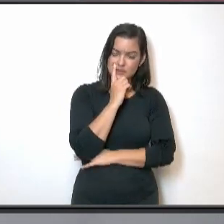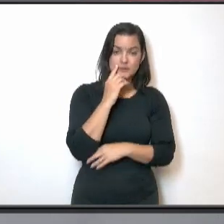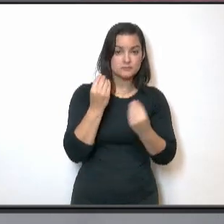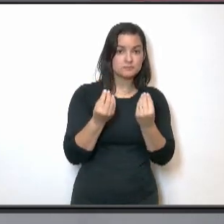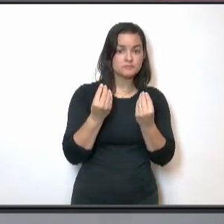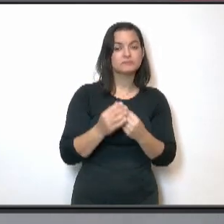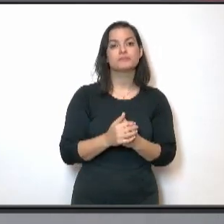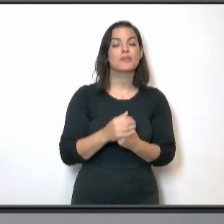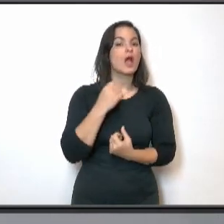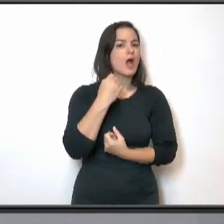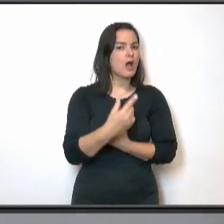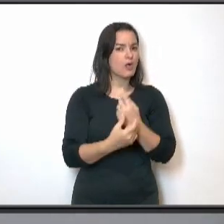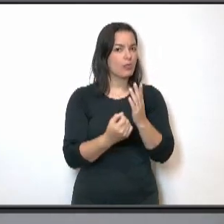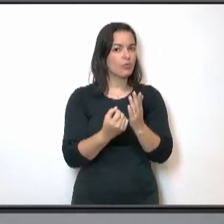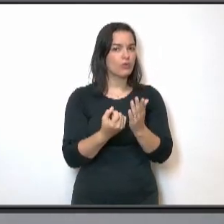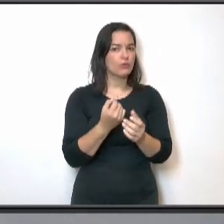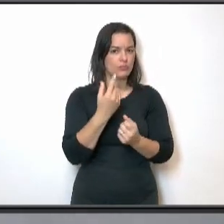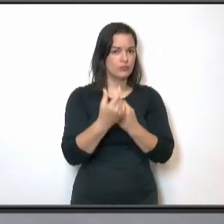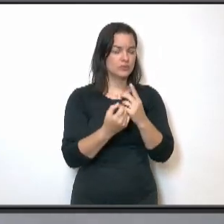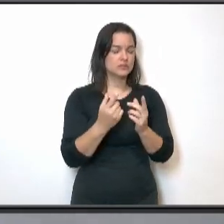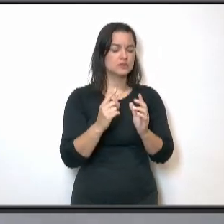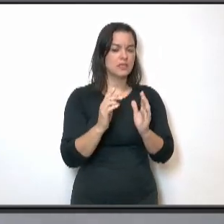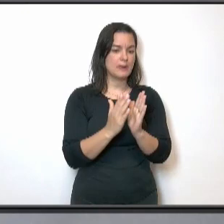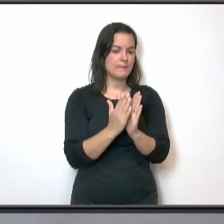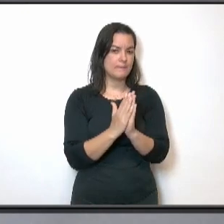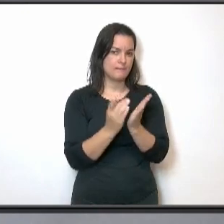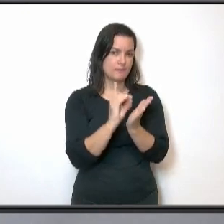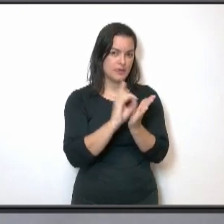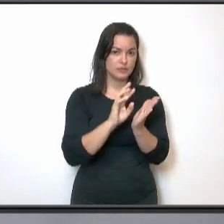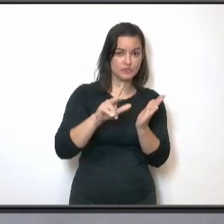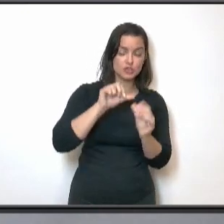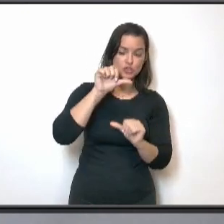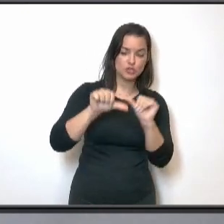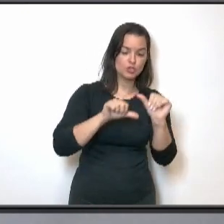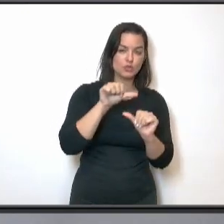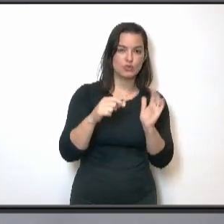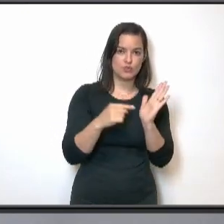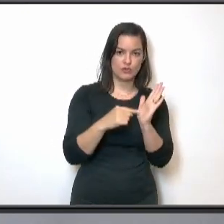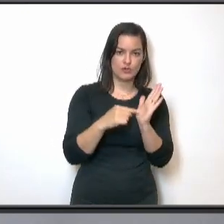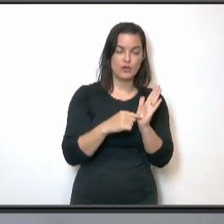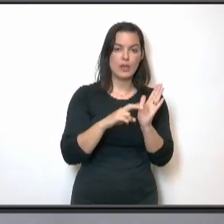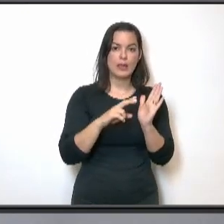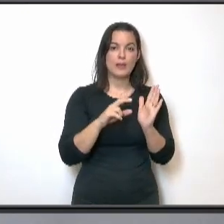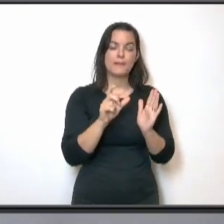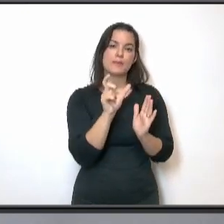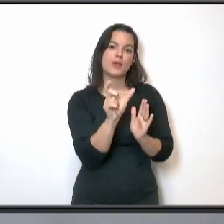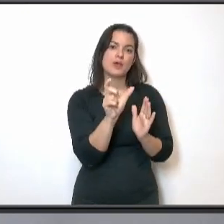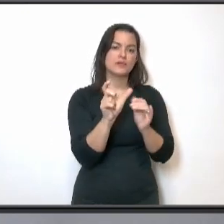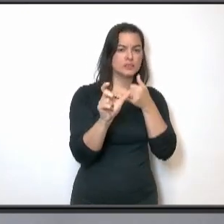Algumas versões trocam a palavra tristeza por mágoa, não no sentido de